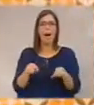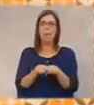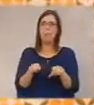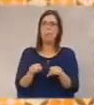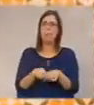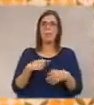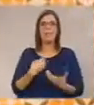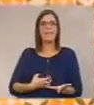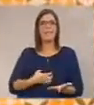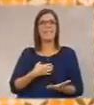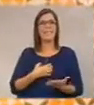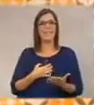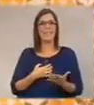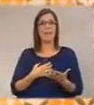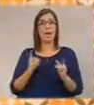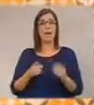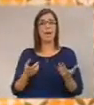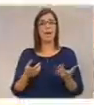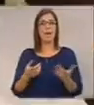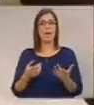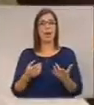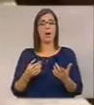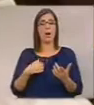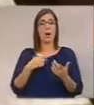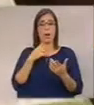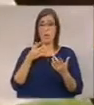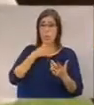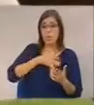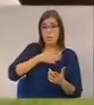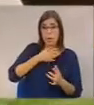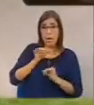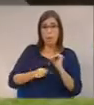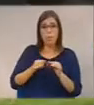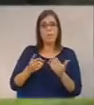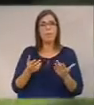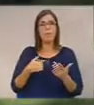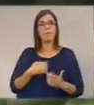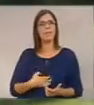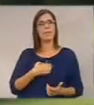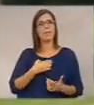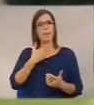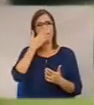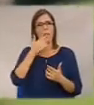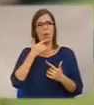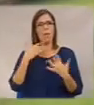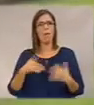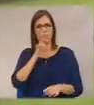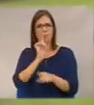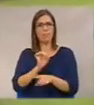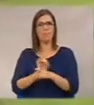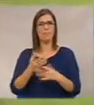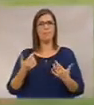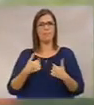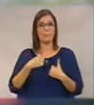Vejo isto, assim, segundo as críticas que me dizem, assim, sinto-me, altamente. We